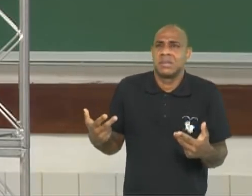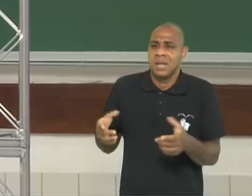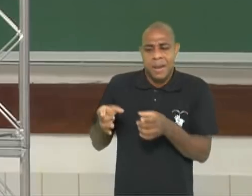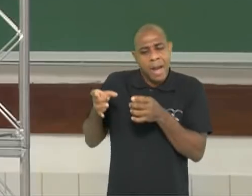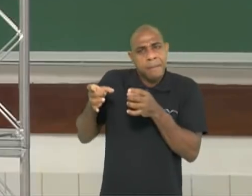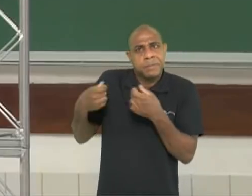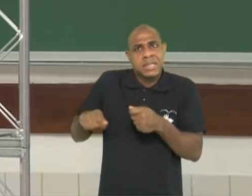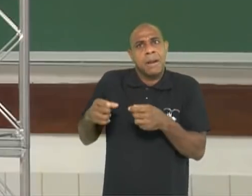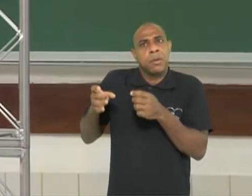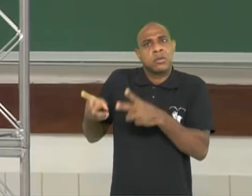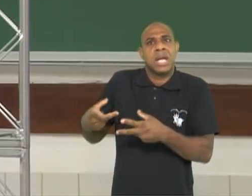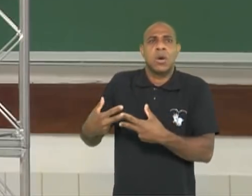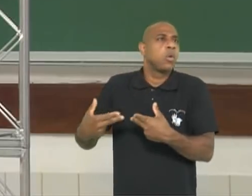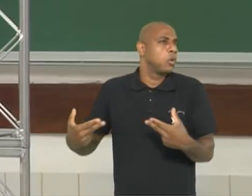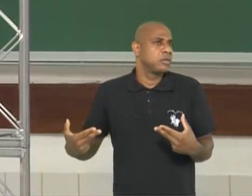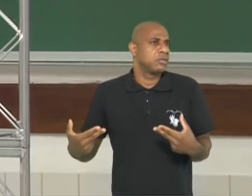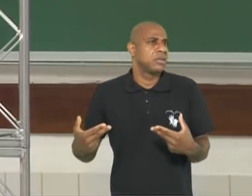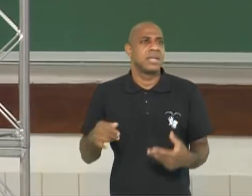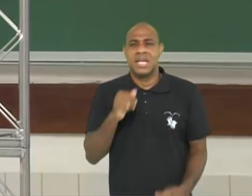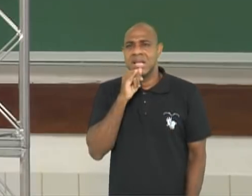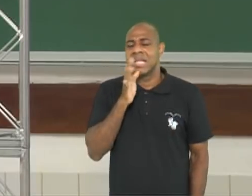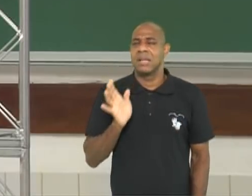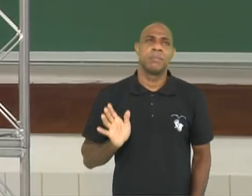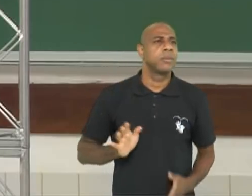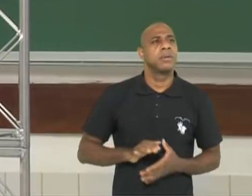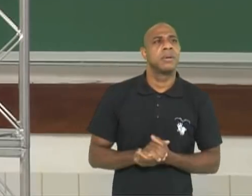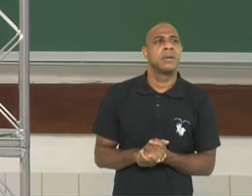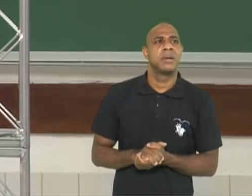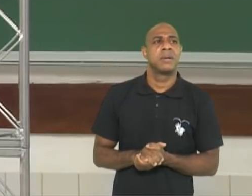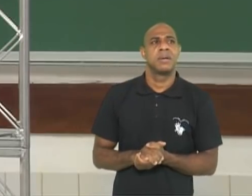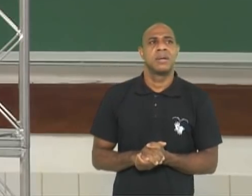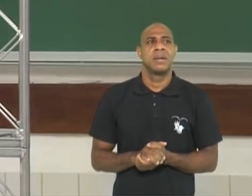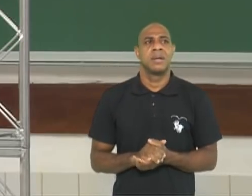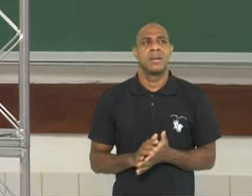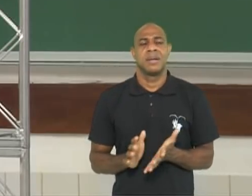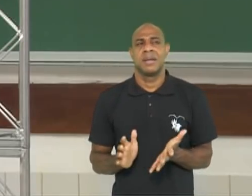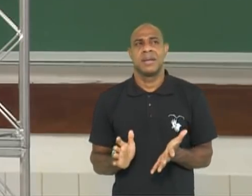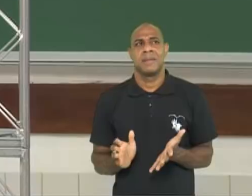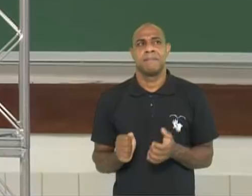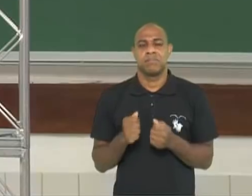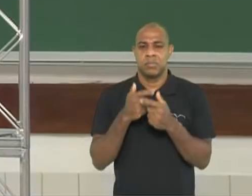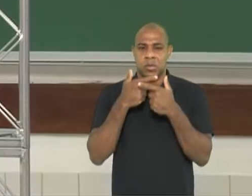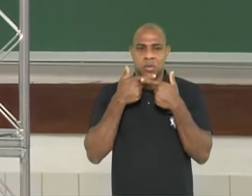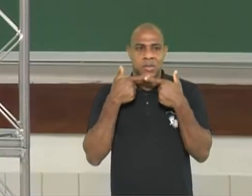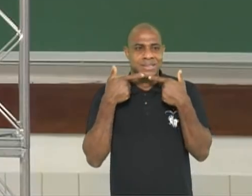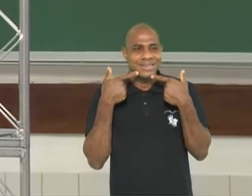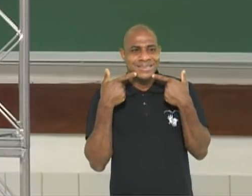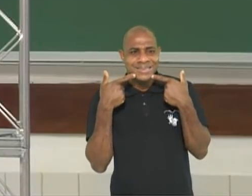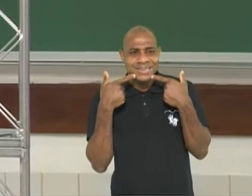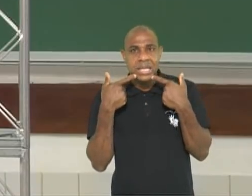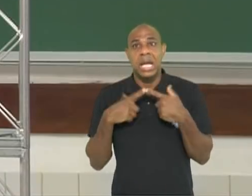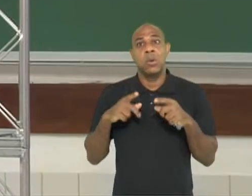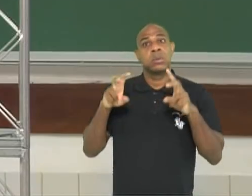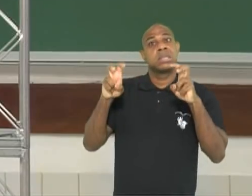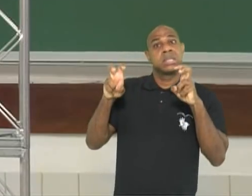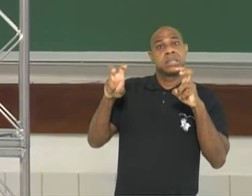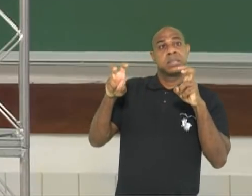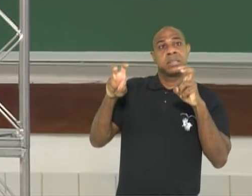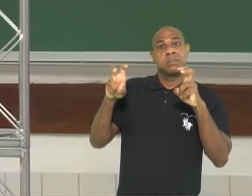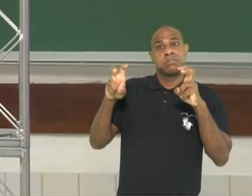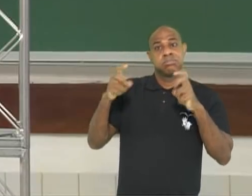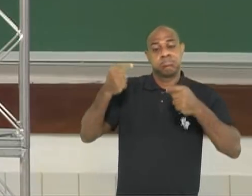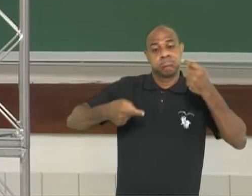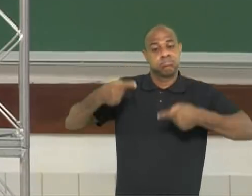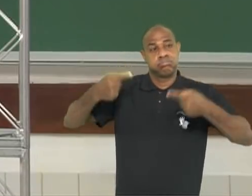humano, né? Por exemplo, o simples fato do riso. O riso era um tema discutido no período da